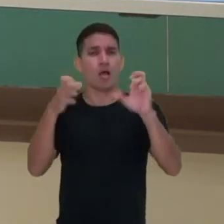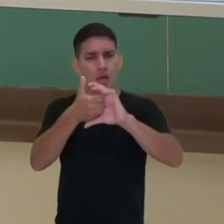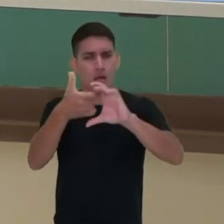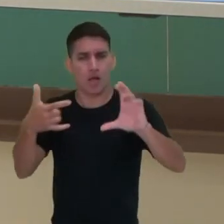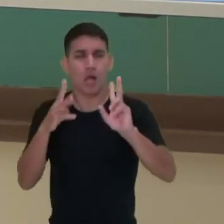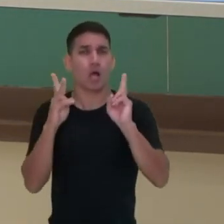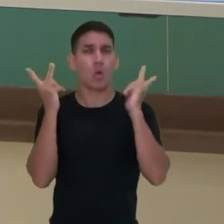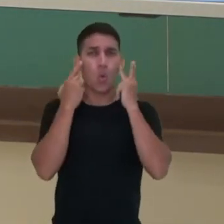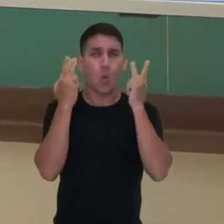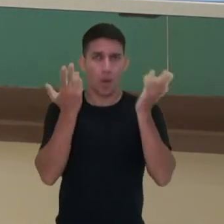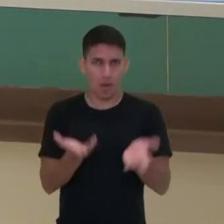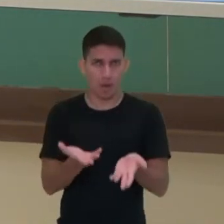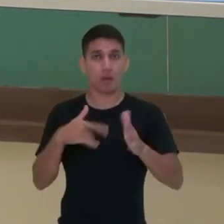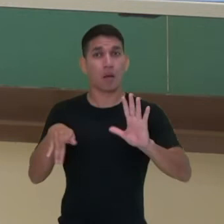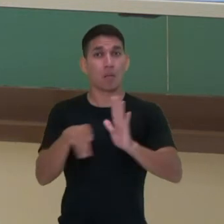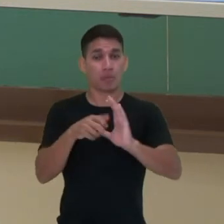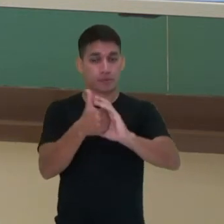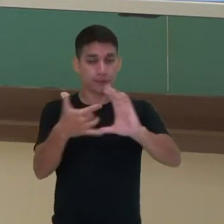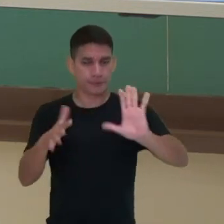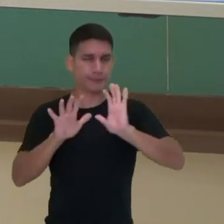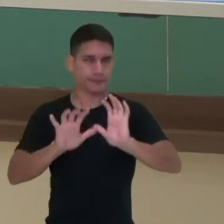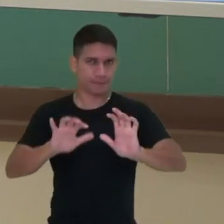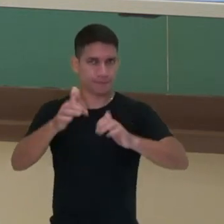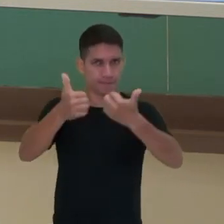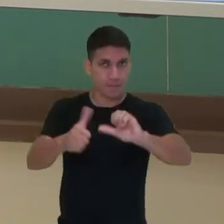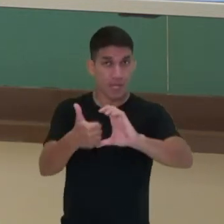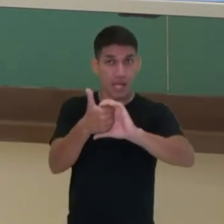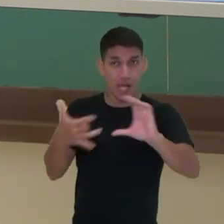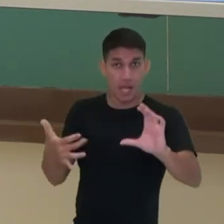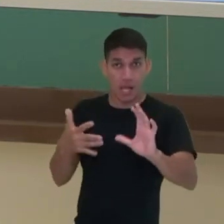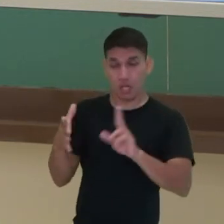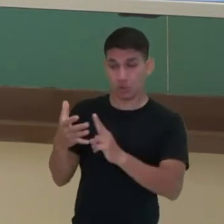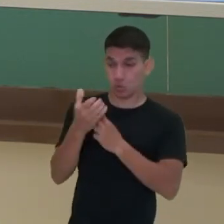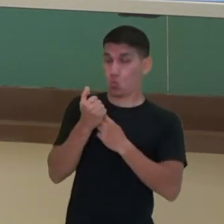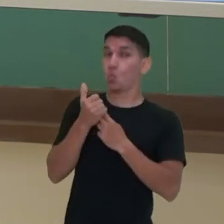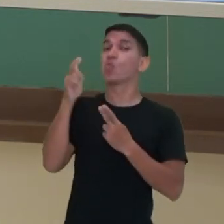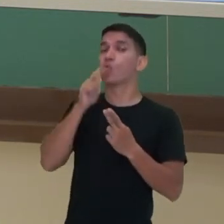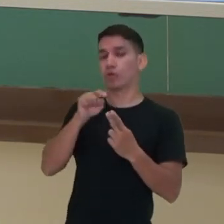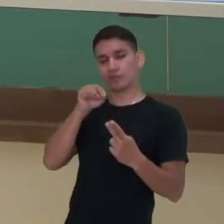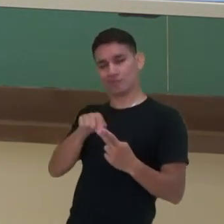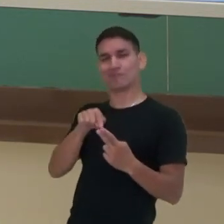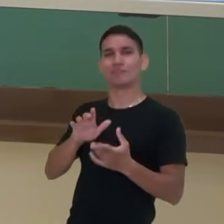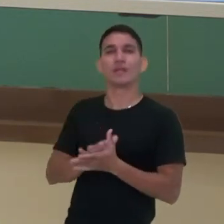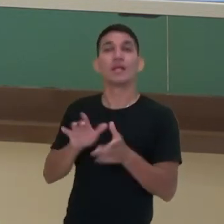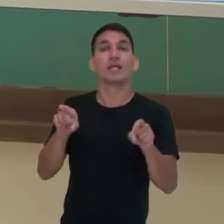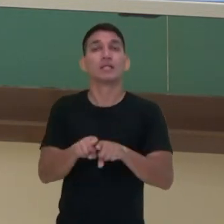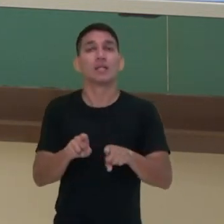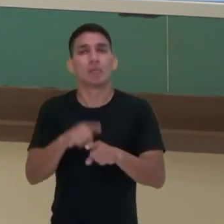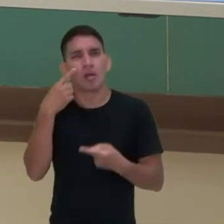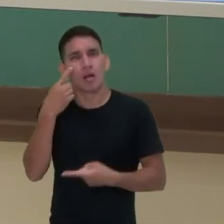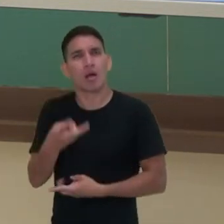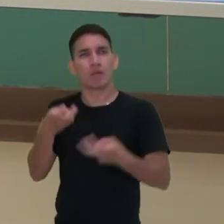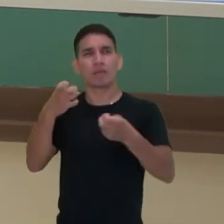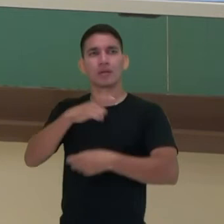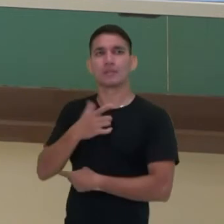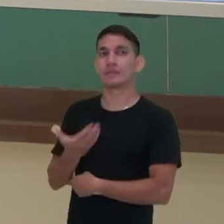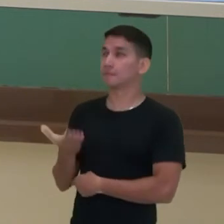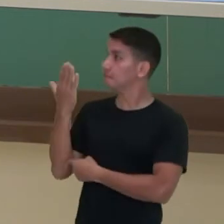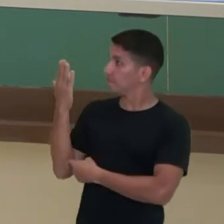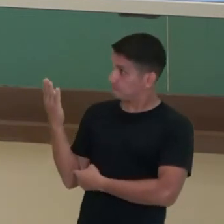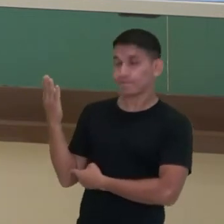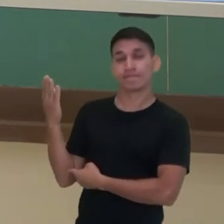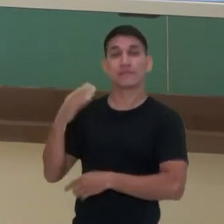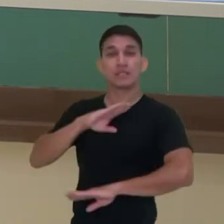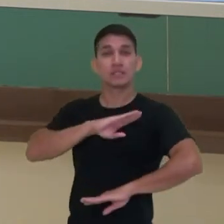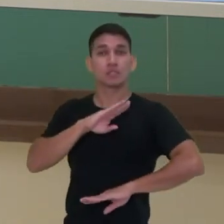característica em si, né? Então vamos analisar assim. Essa é uma característica dominante, tá? Que nós temos essa situação aqui. Não